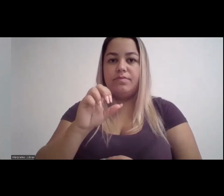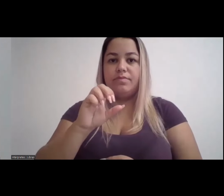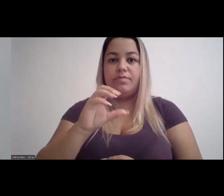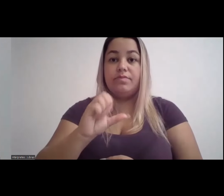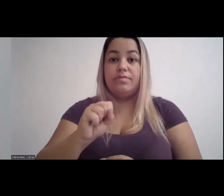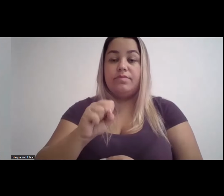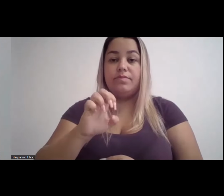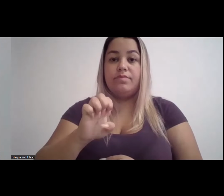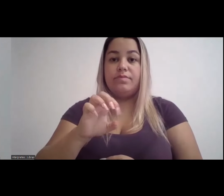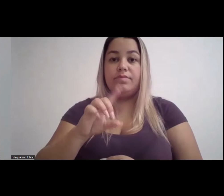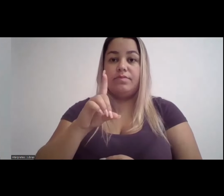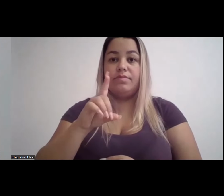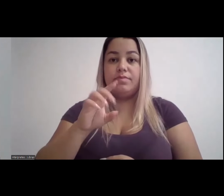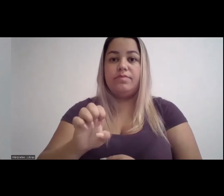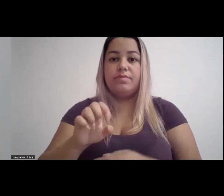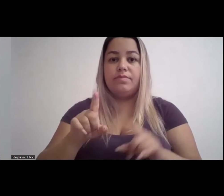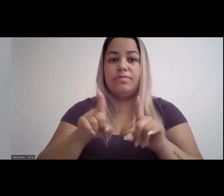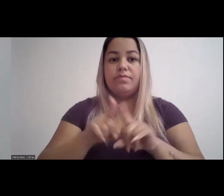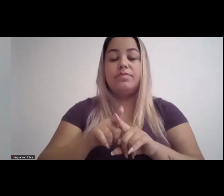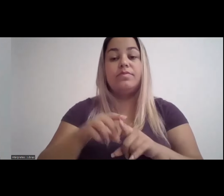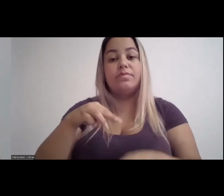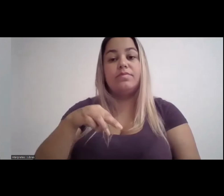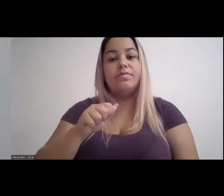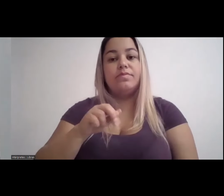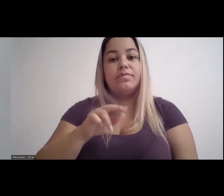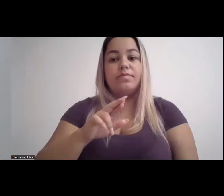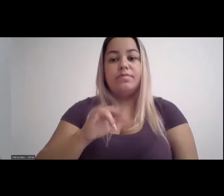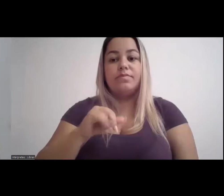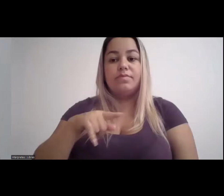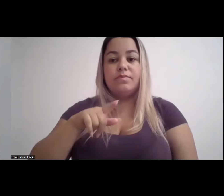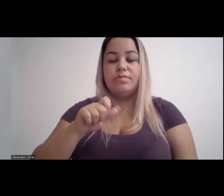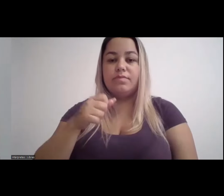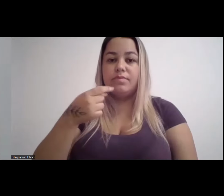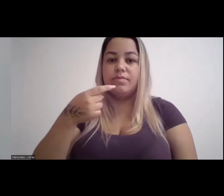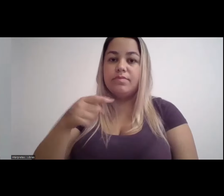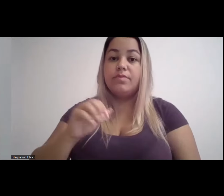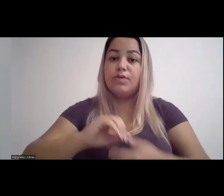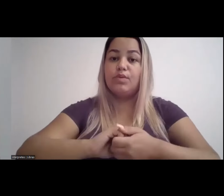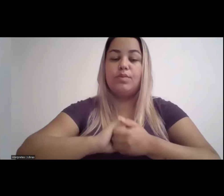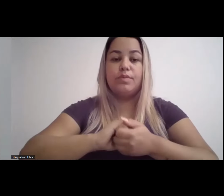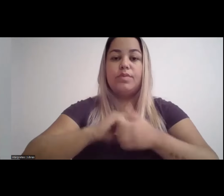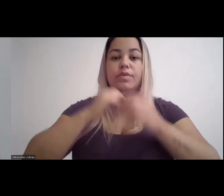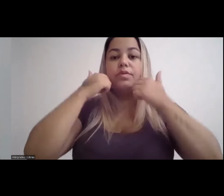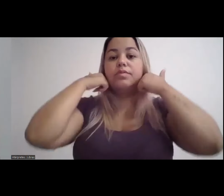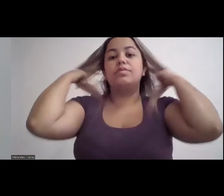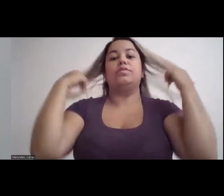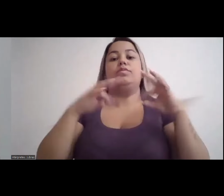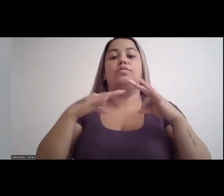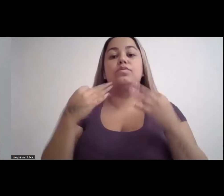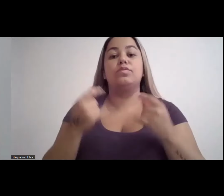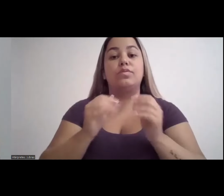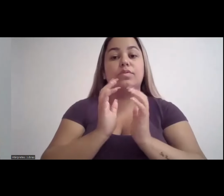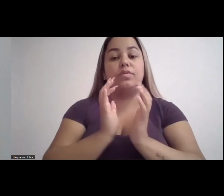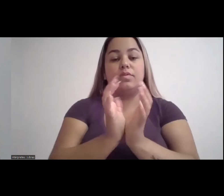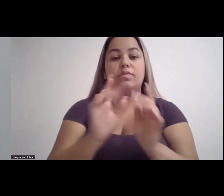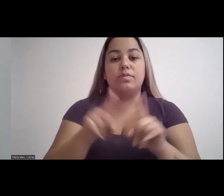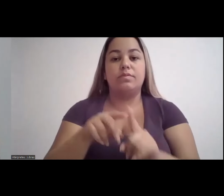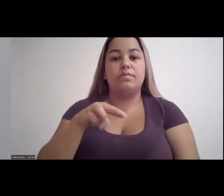Aceleração Econômica e Turismo da Prefeitura de Maringá, em cujo nome, então, eu cumprimento toda a equipe do município de